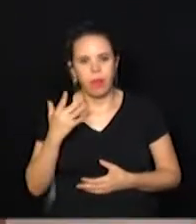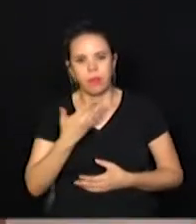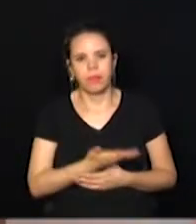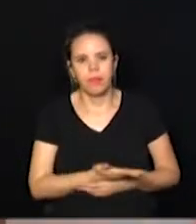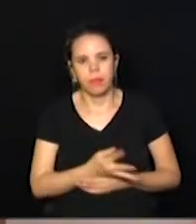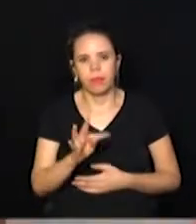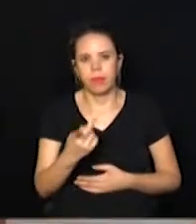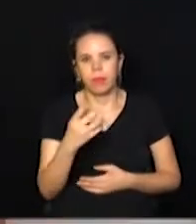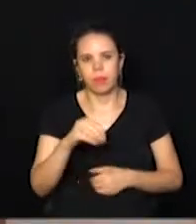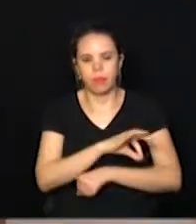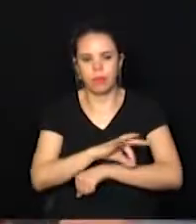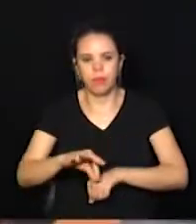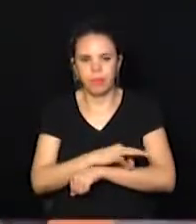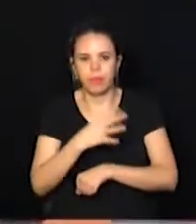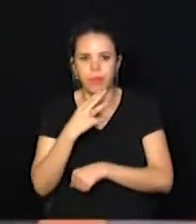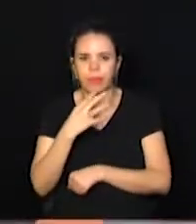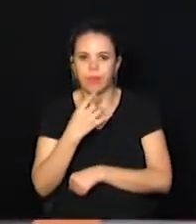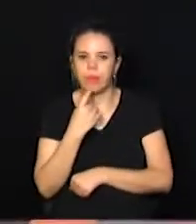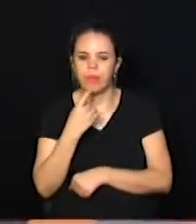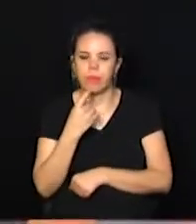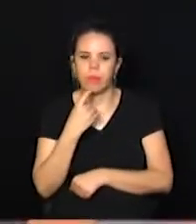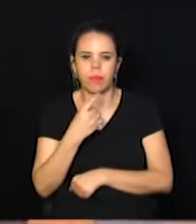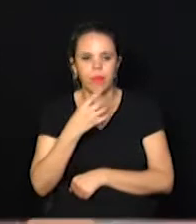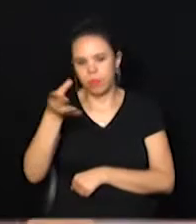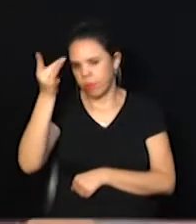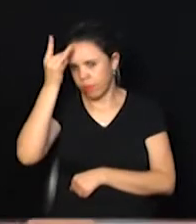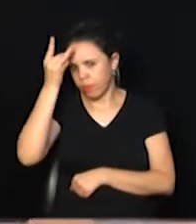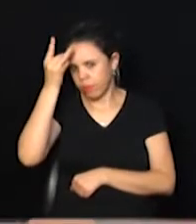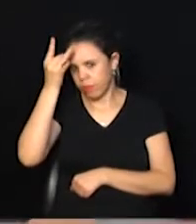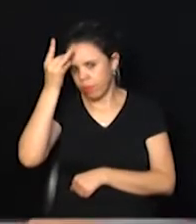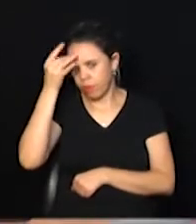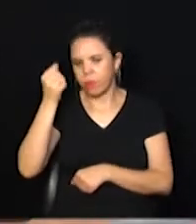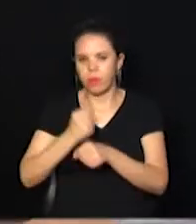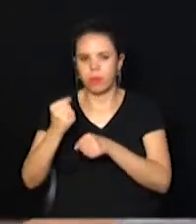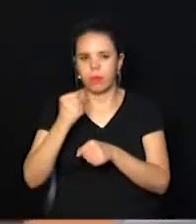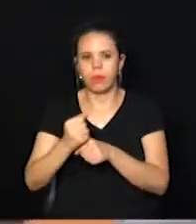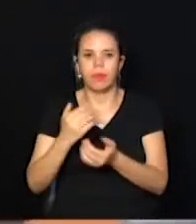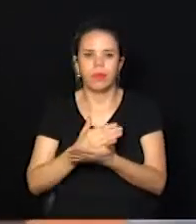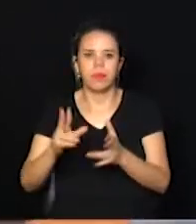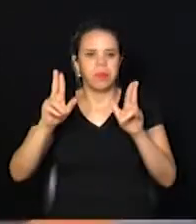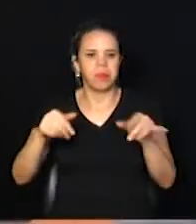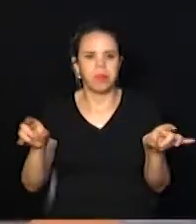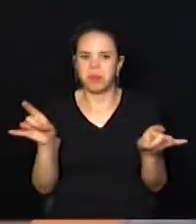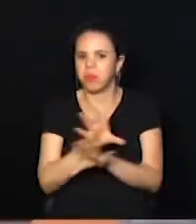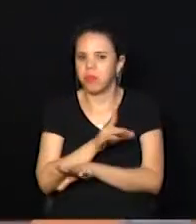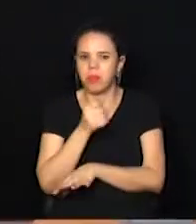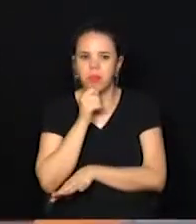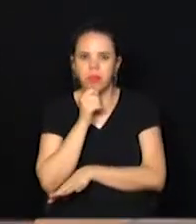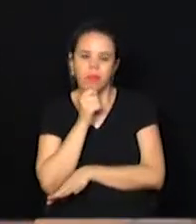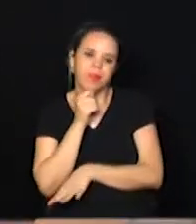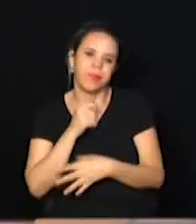Toninho, arquiteto, conhecia Campinas com a palma da sua mão. Muitas das obras que ele iniciou nunca foram concluídas,